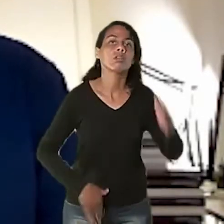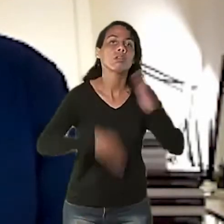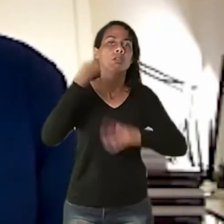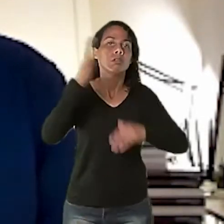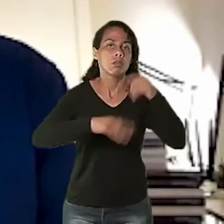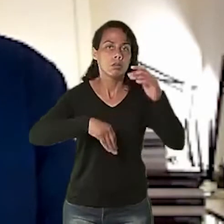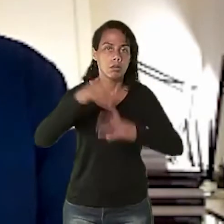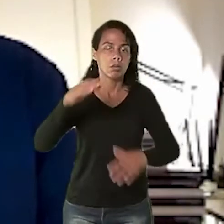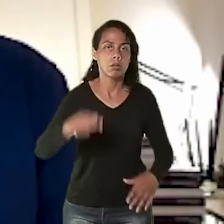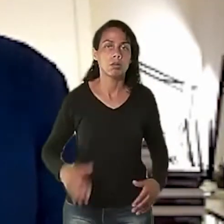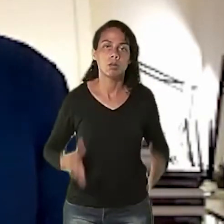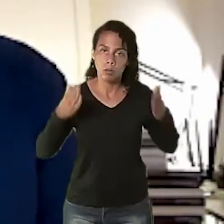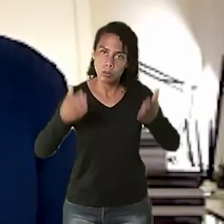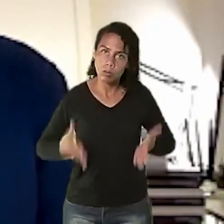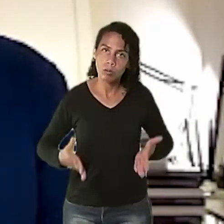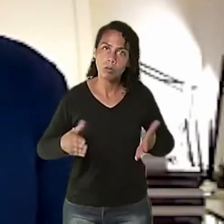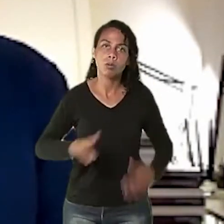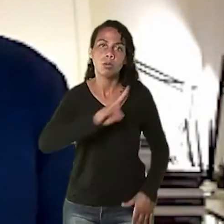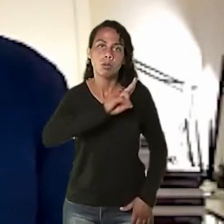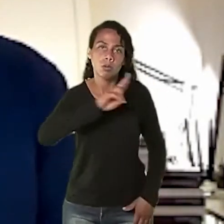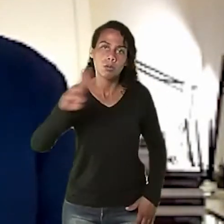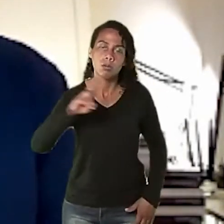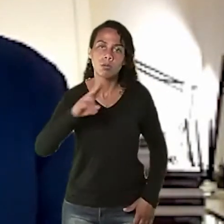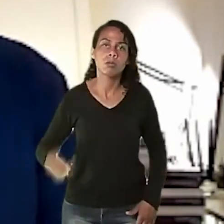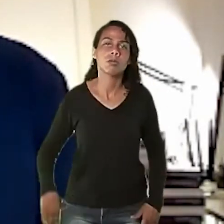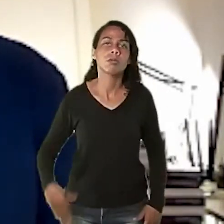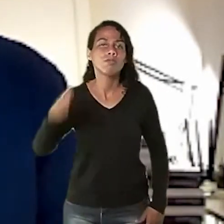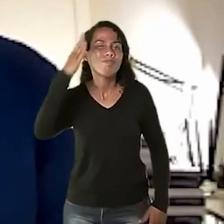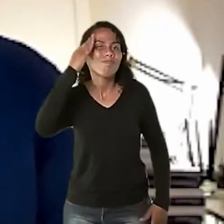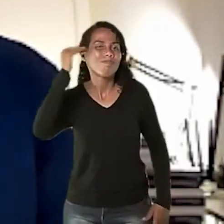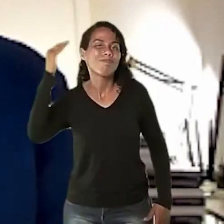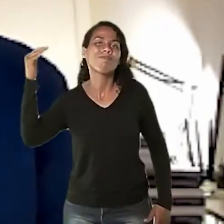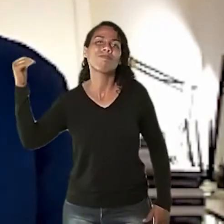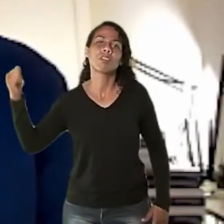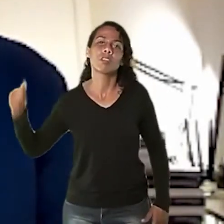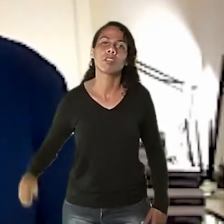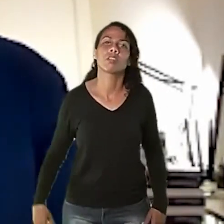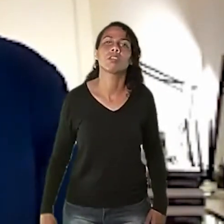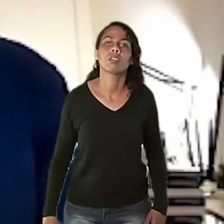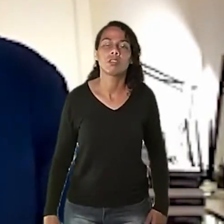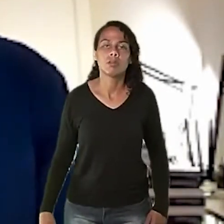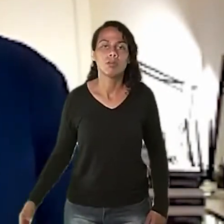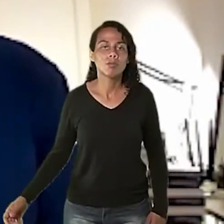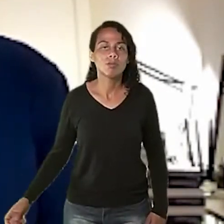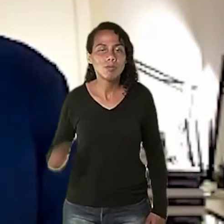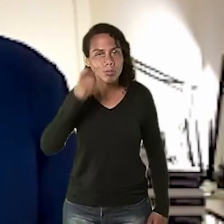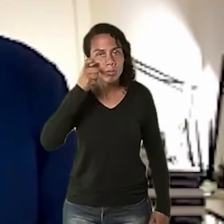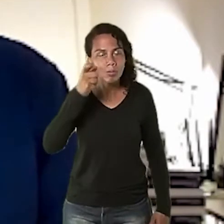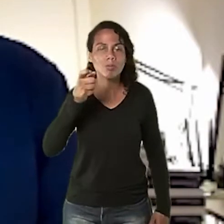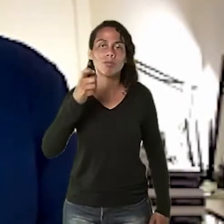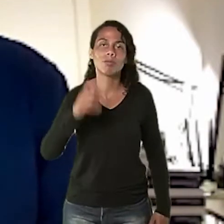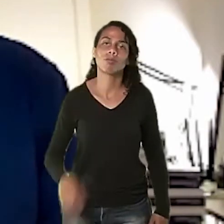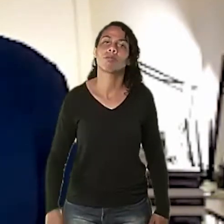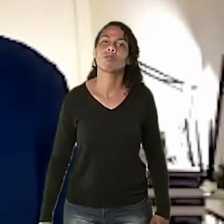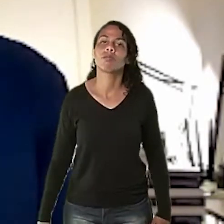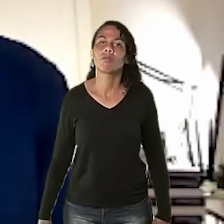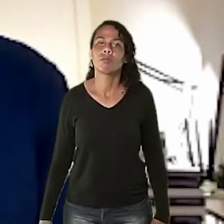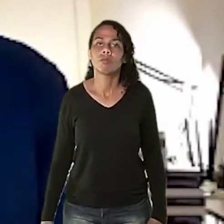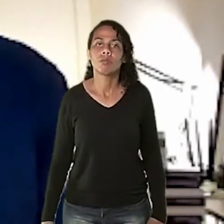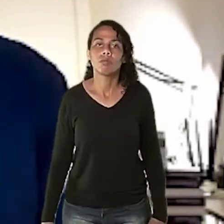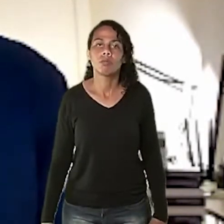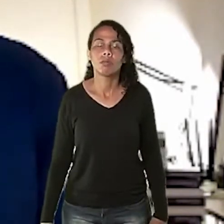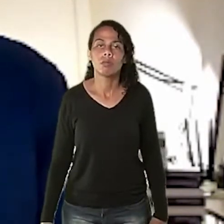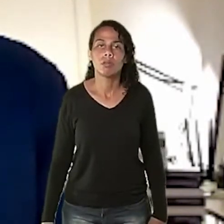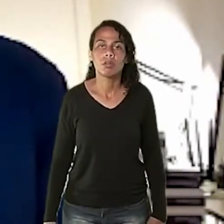ler e muitos nem podem, né? Porque é um país de muitos analfabetos funcionais. Então, tem um